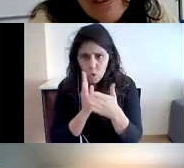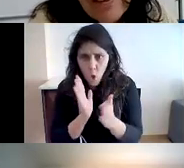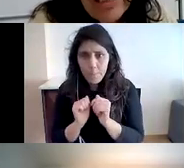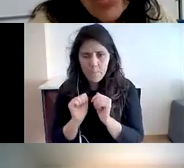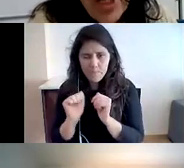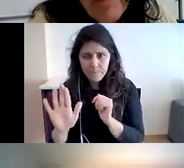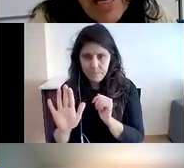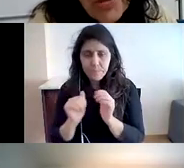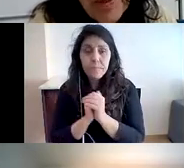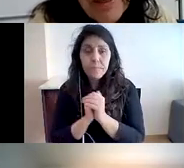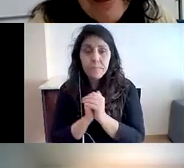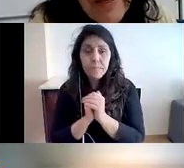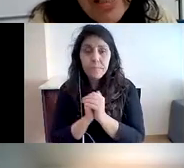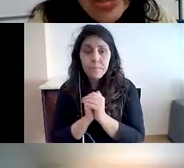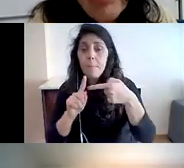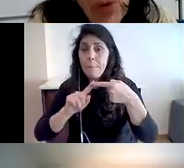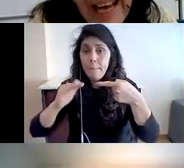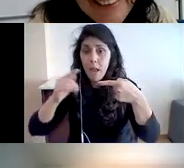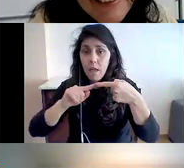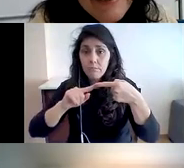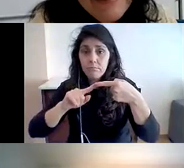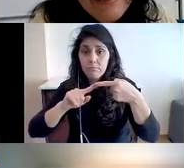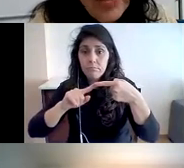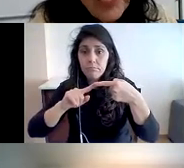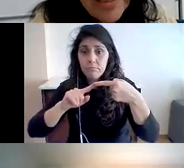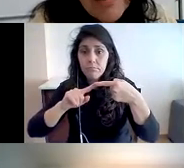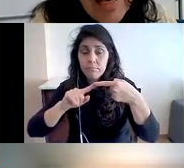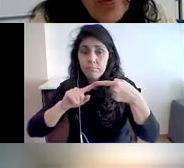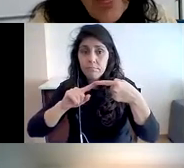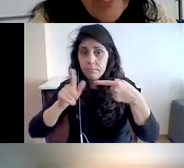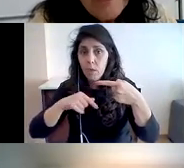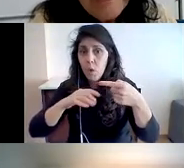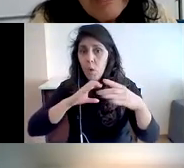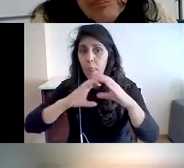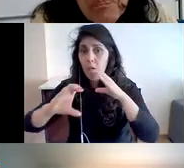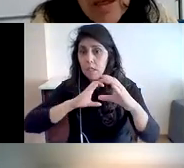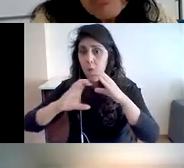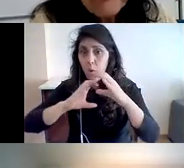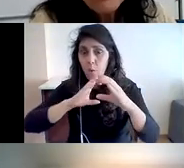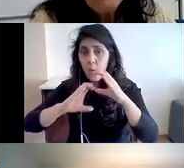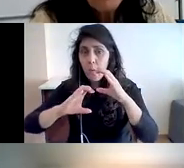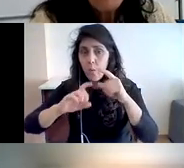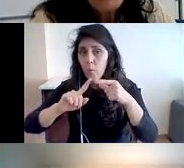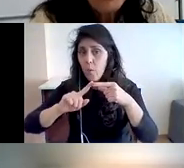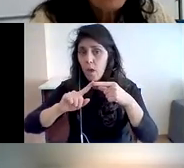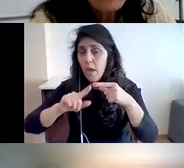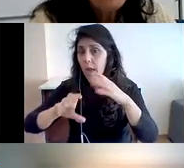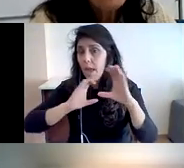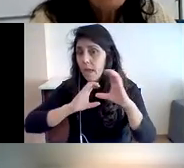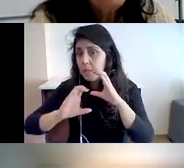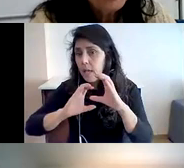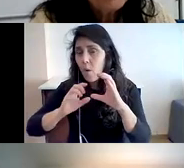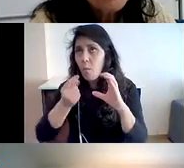primeira, digamos que é mais para estimular a comunicação, que é um pouco, eu